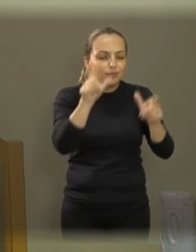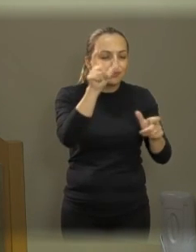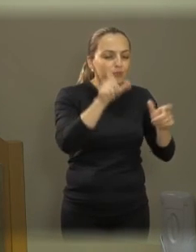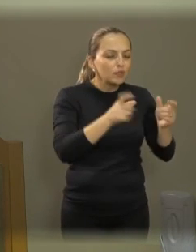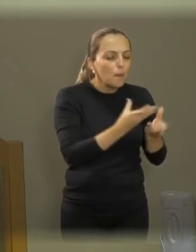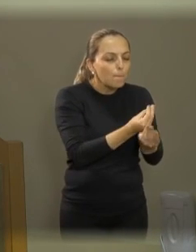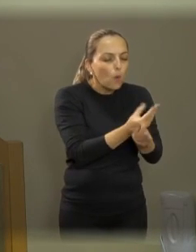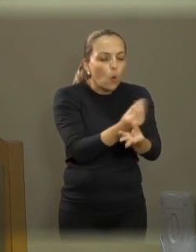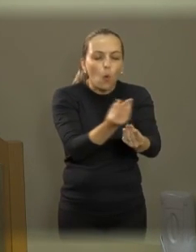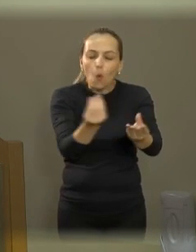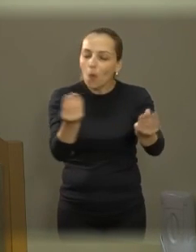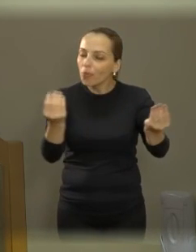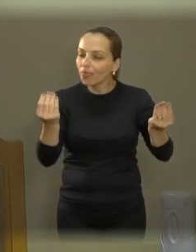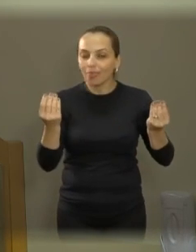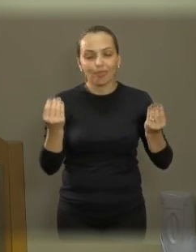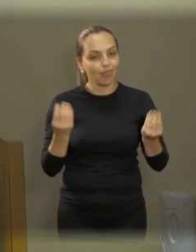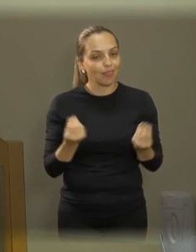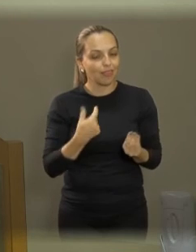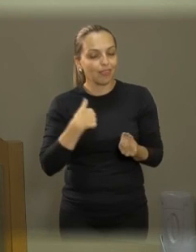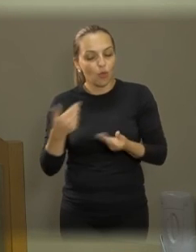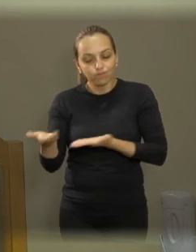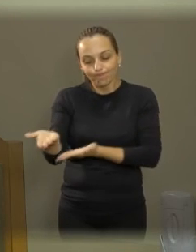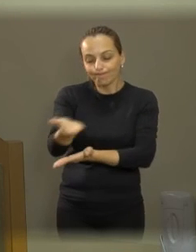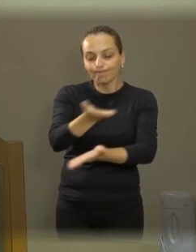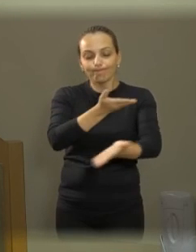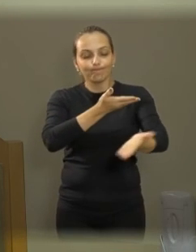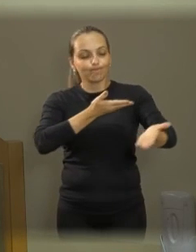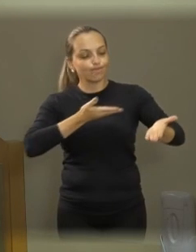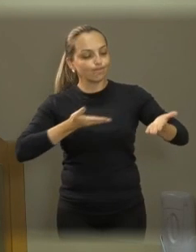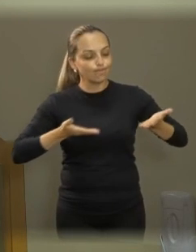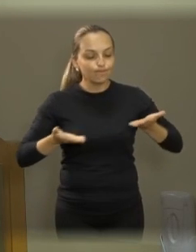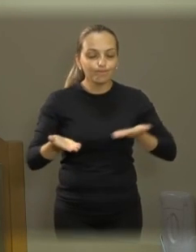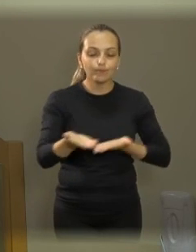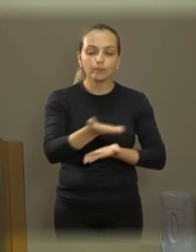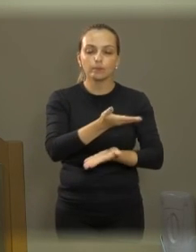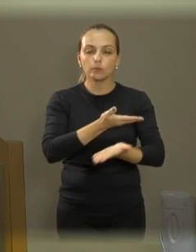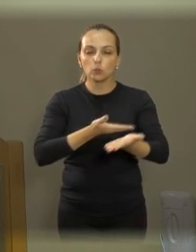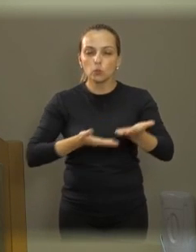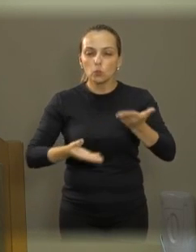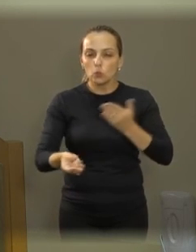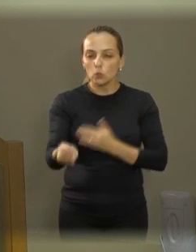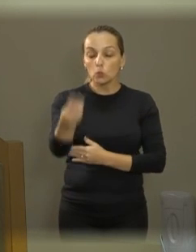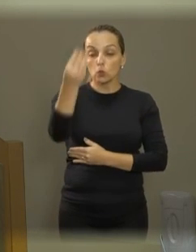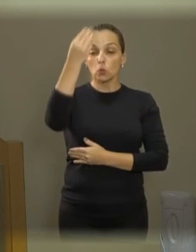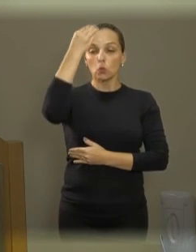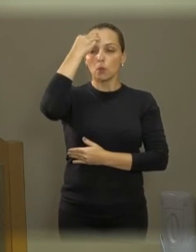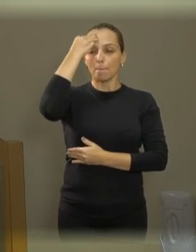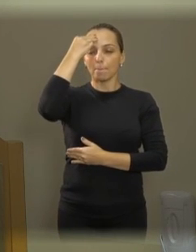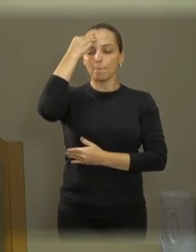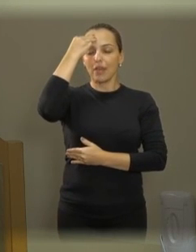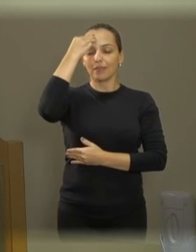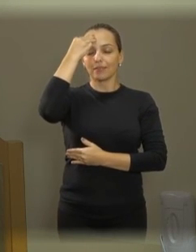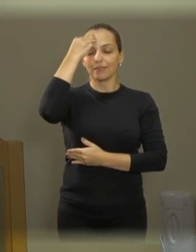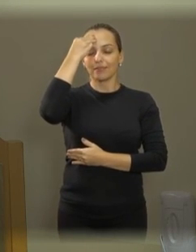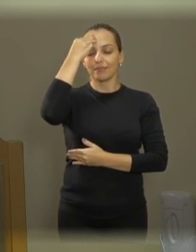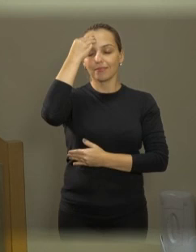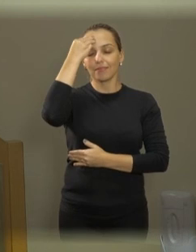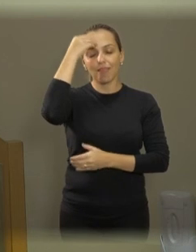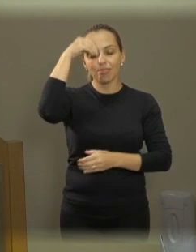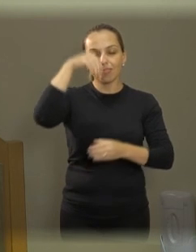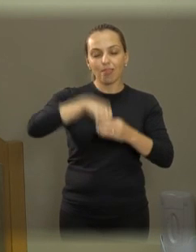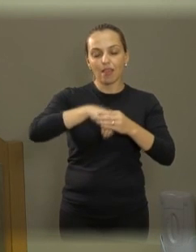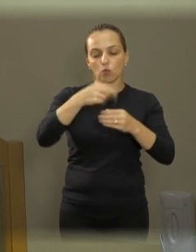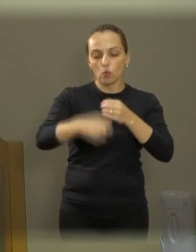pessoas, né, que eu estive envolvido e que marcaram essa minha fase dentro da Faculdade